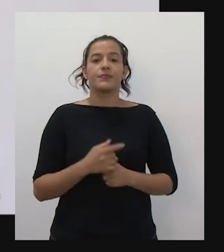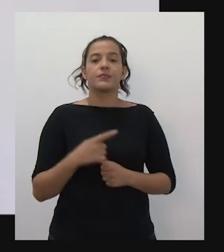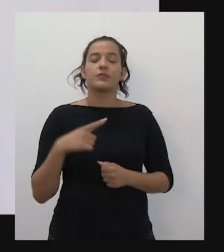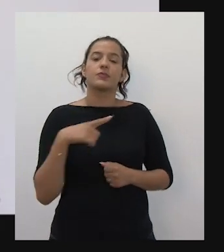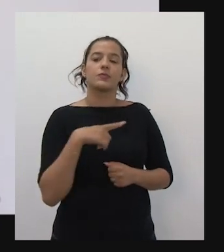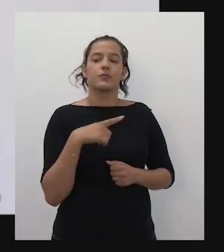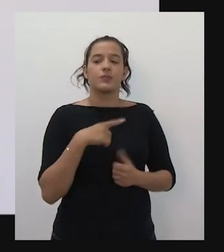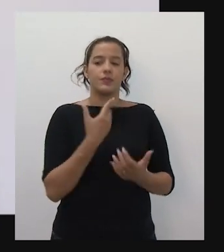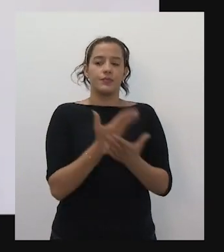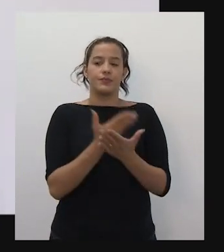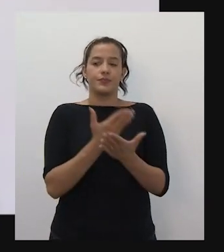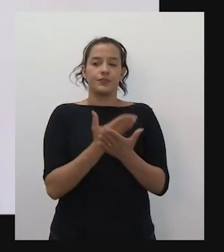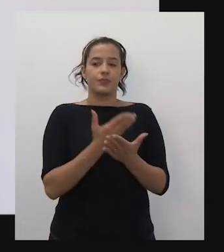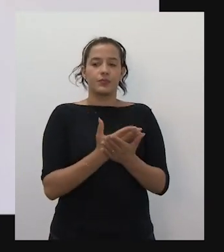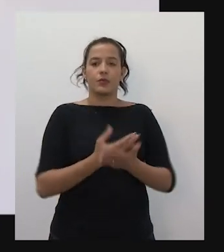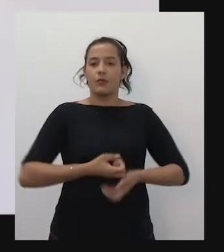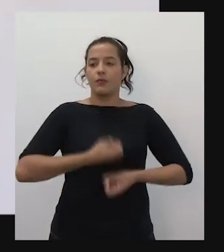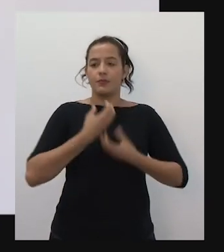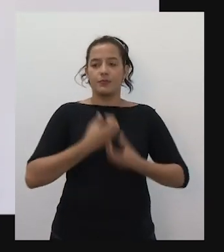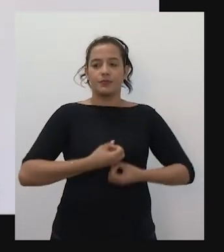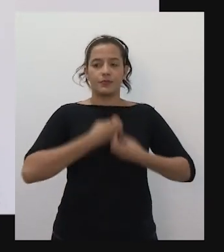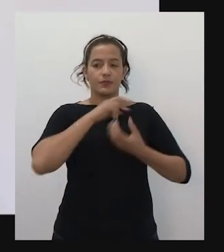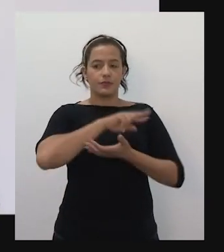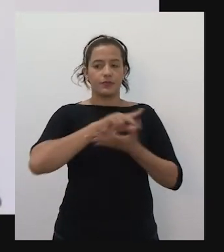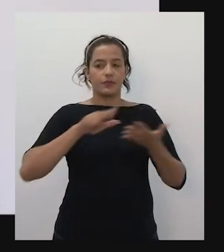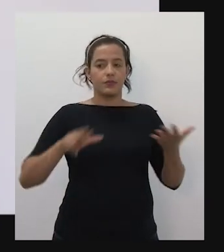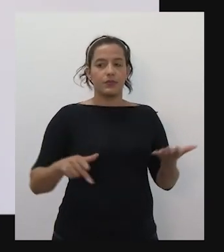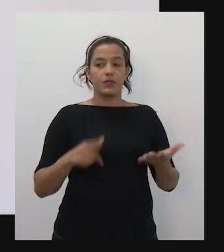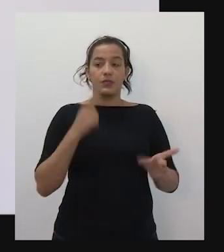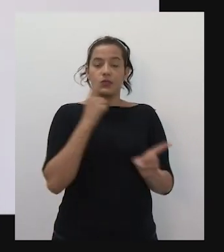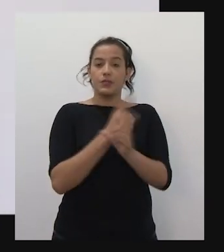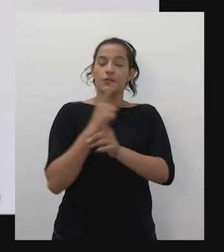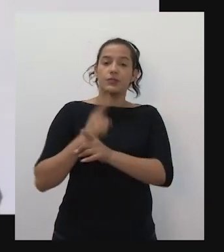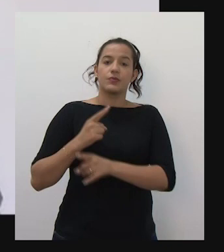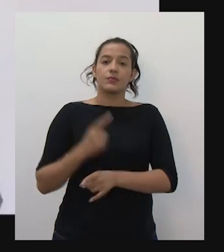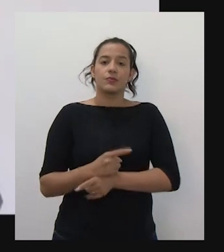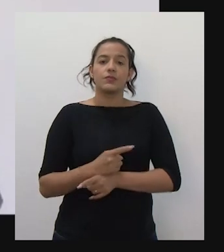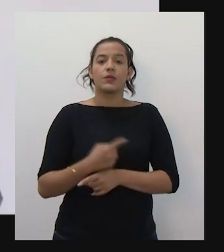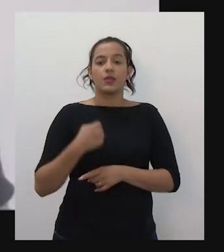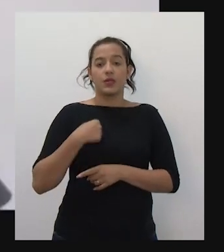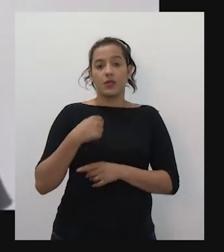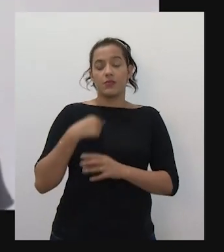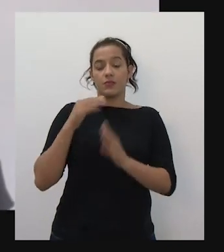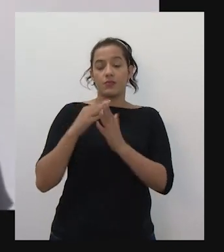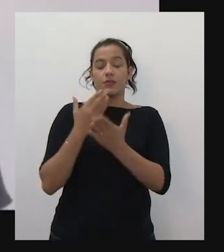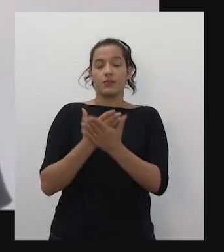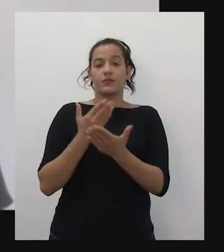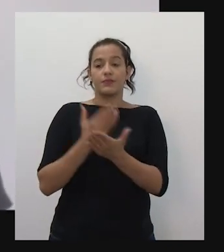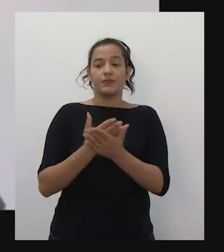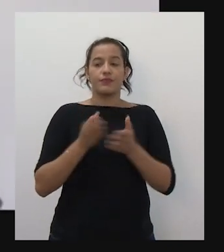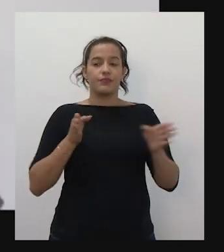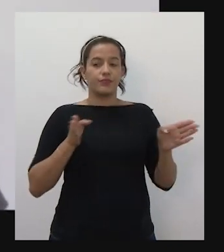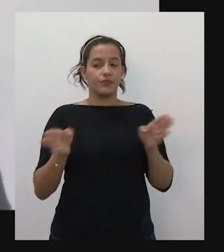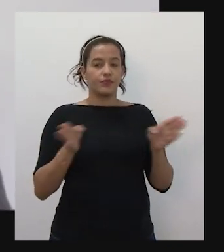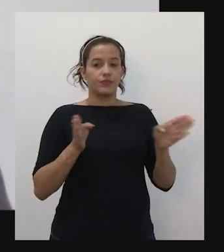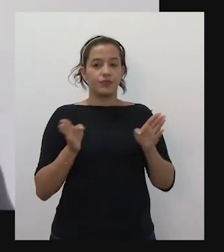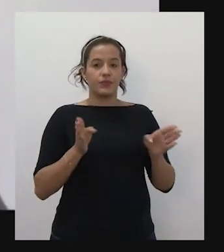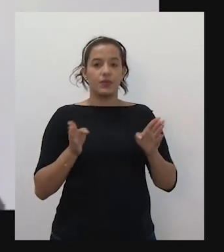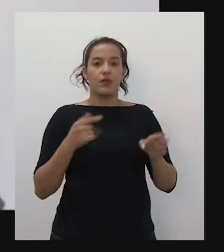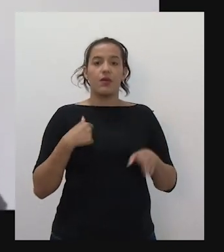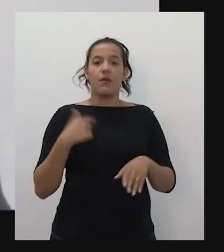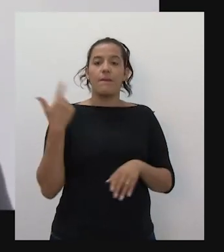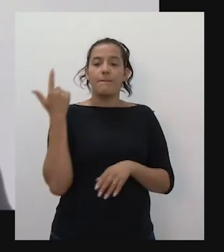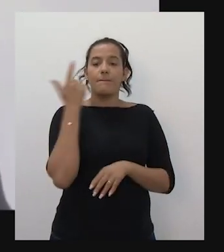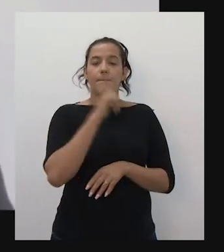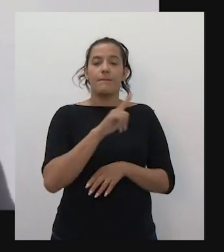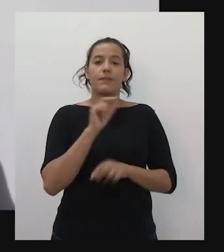sobre competências socioemocionais, descobri que trabalhava essas competências em minhas aulas. Nesse período eu aproveitei a oportunidade para